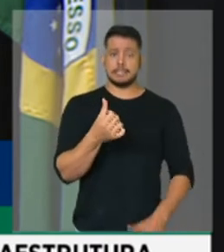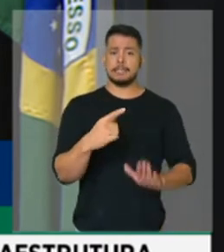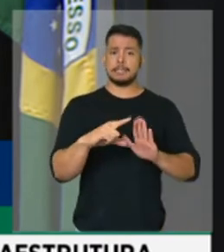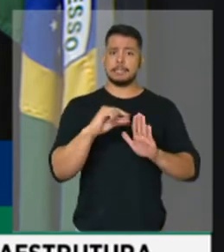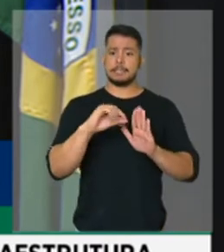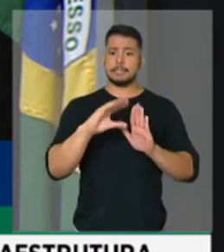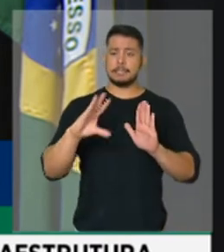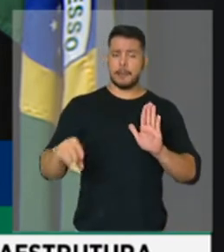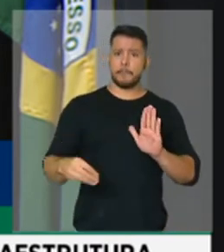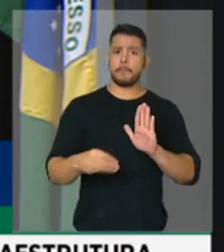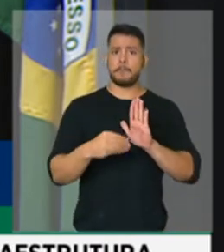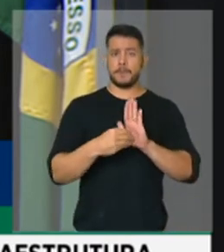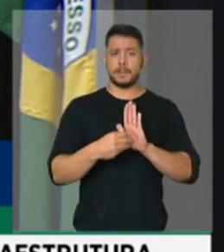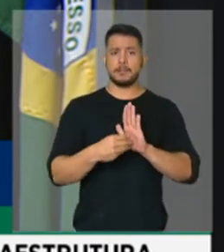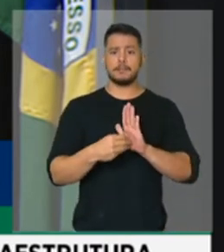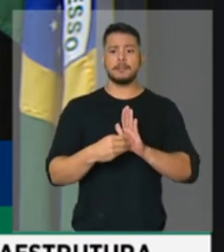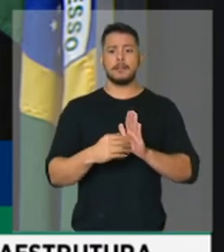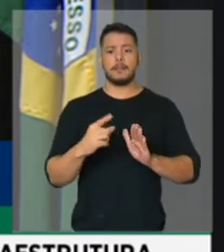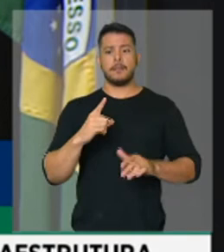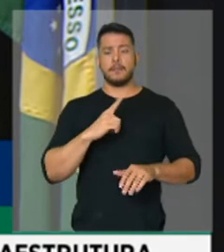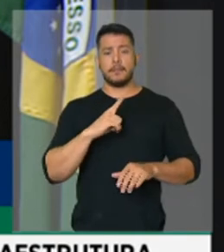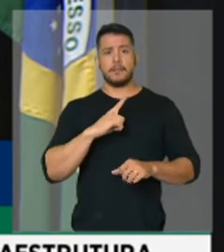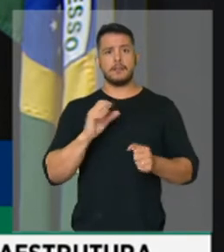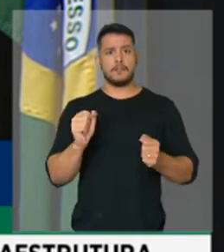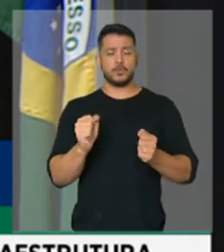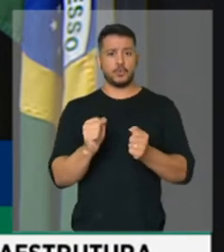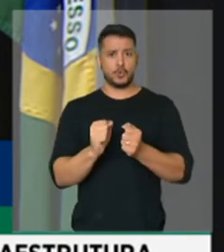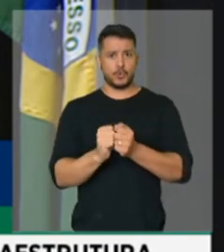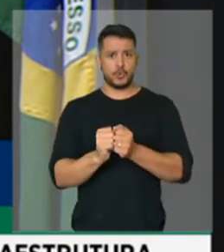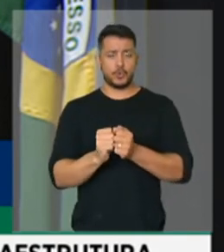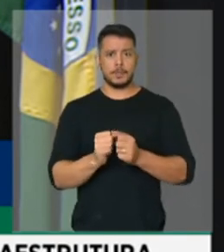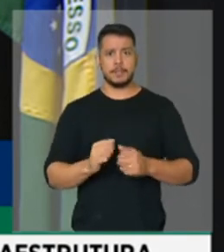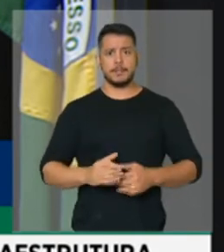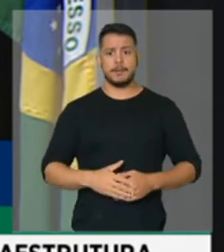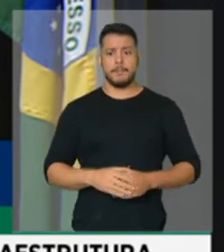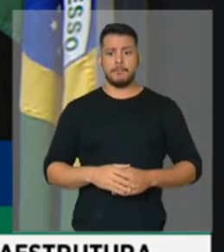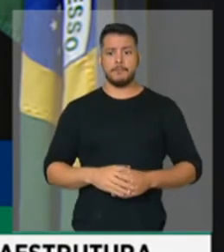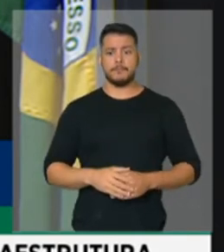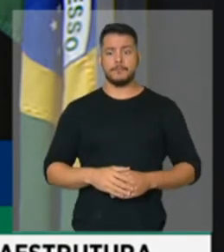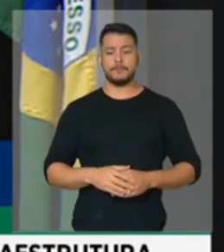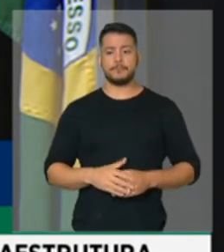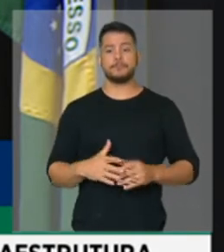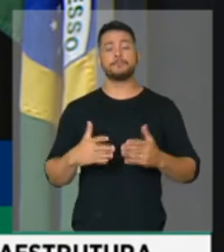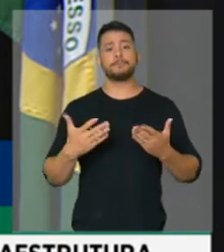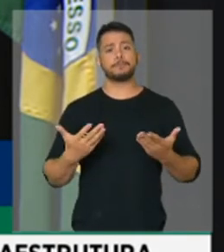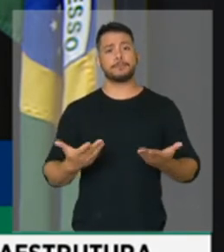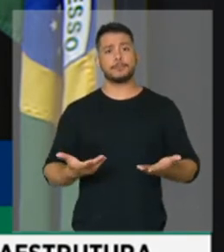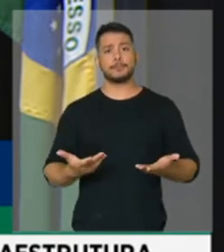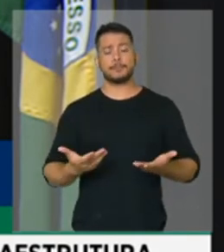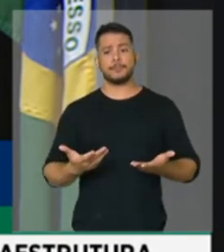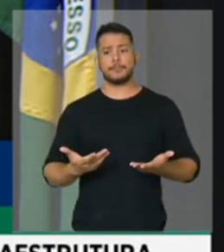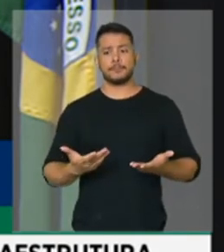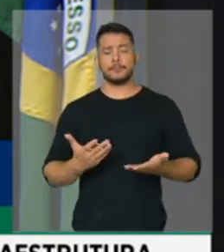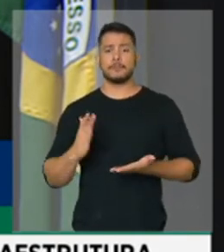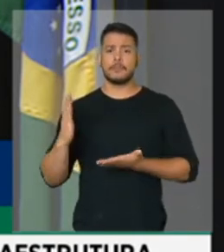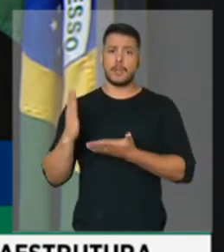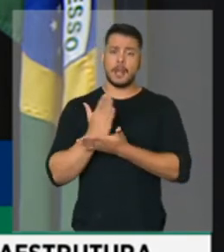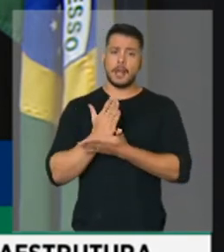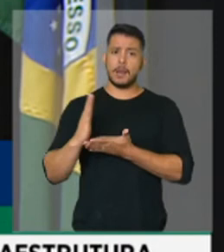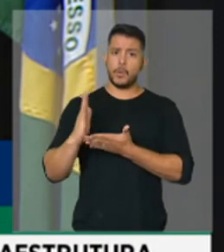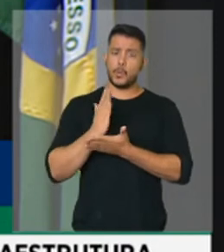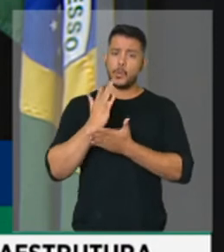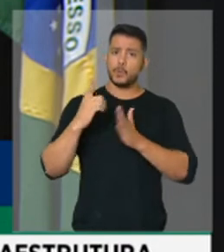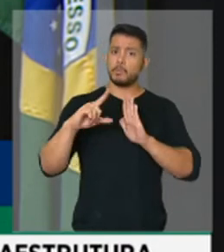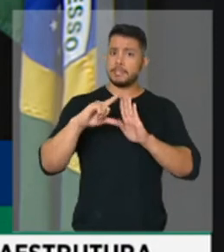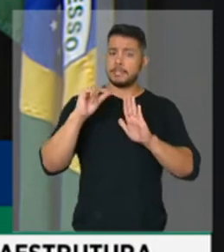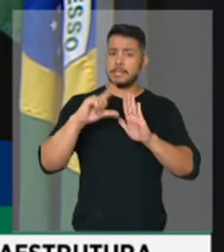à proposta anterior, não exatamente ao nosso parecer. Então, isso faz com que algumas emendas em